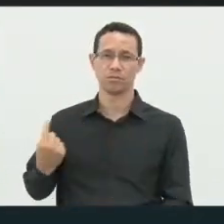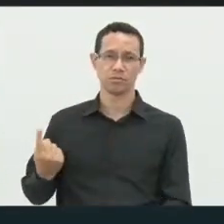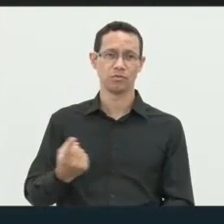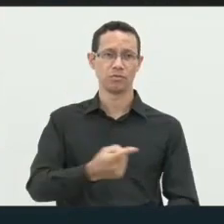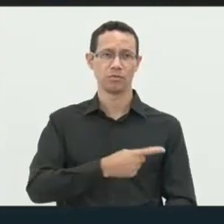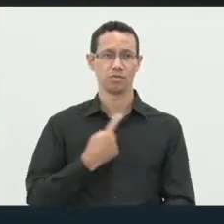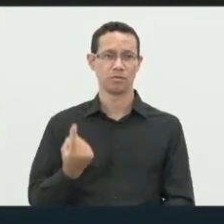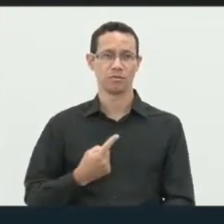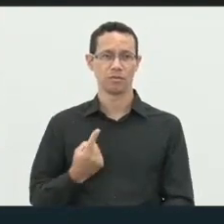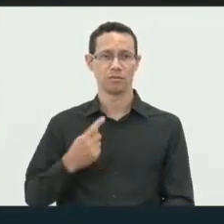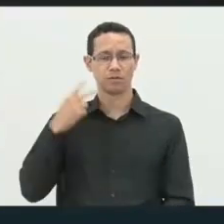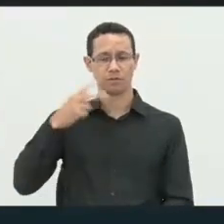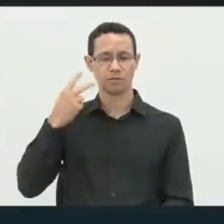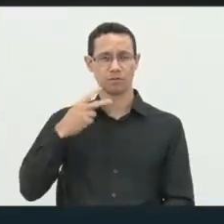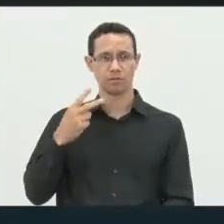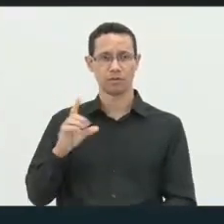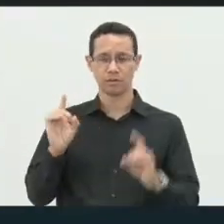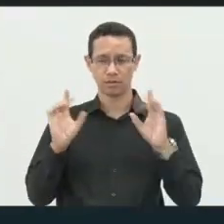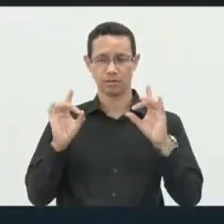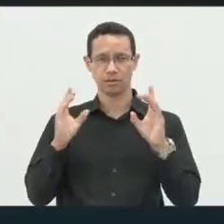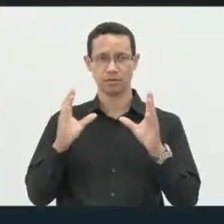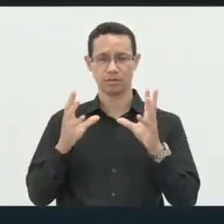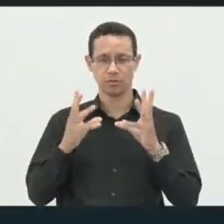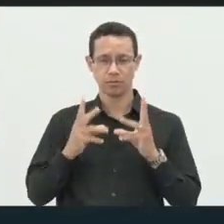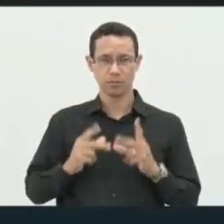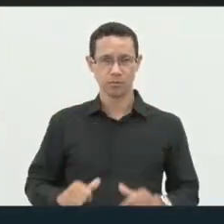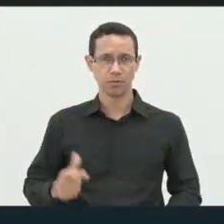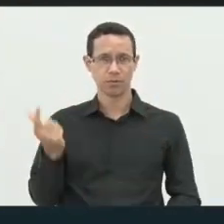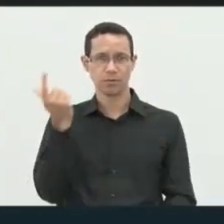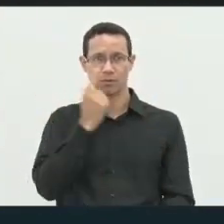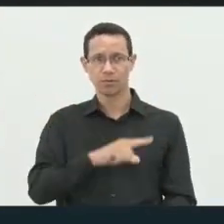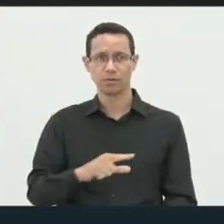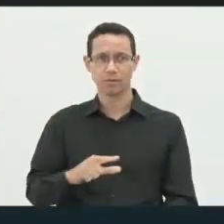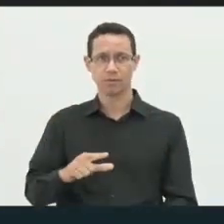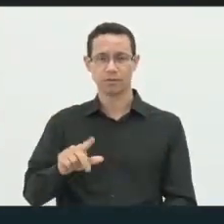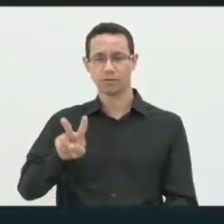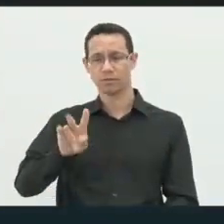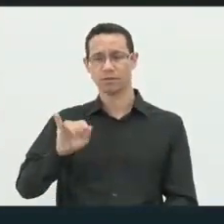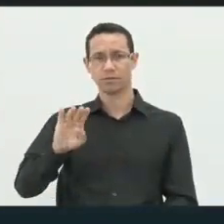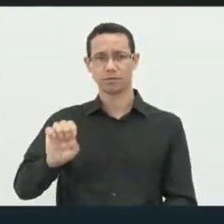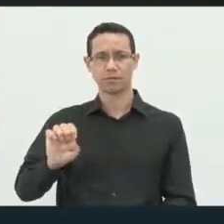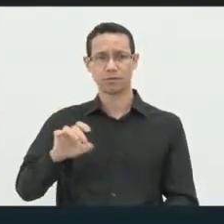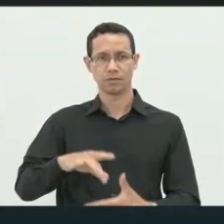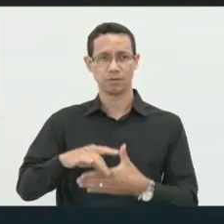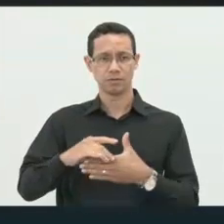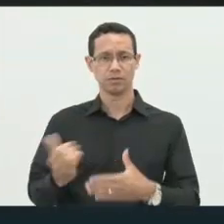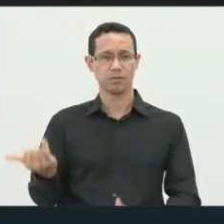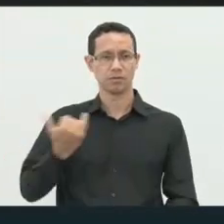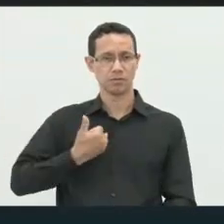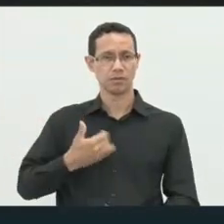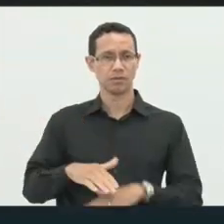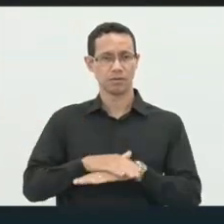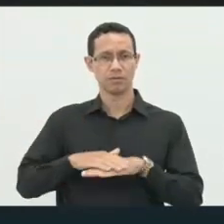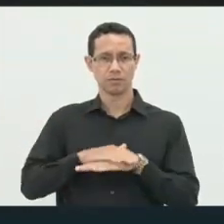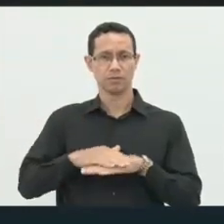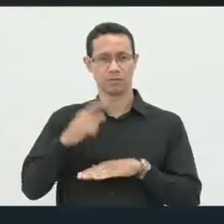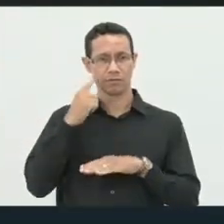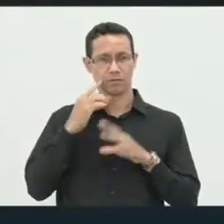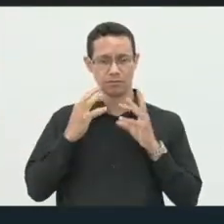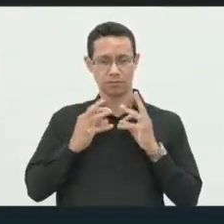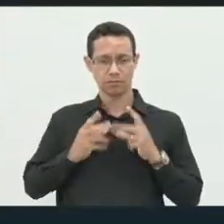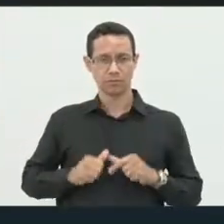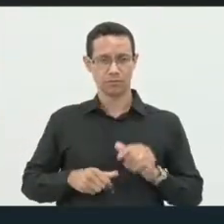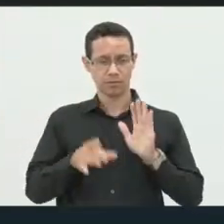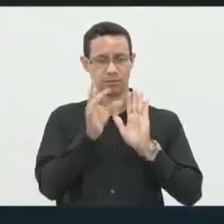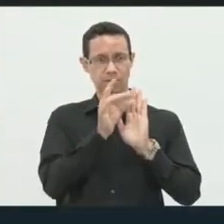uma extraordinária para poder limpar a pauta o vereador Geraldo Celestino que é o vice-líder nos procurou aqui e disse olha vamos limpar a pauta e